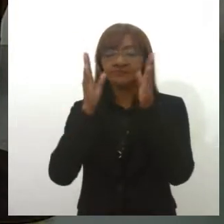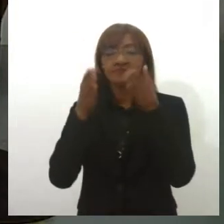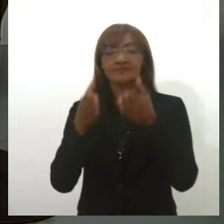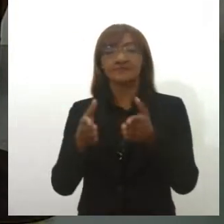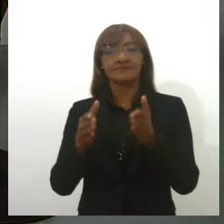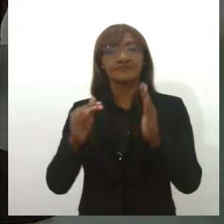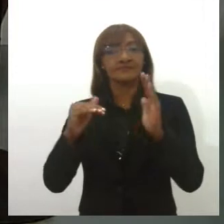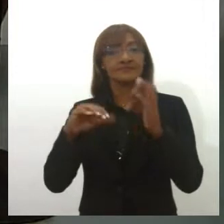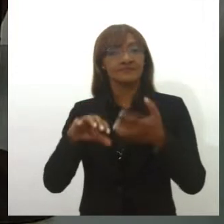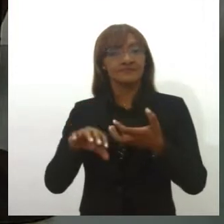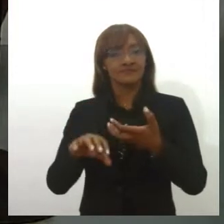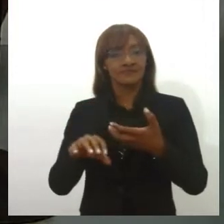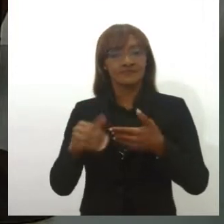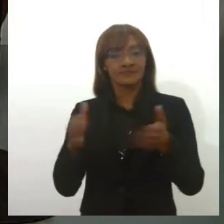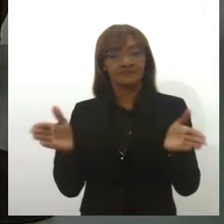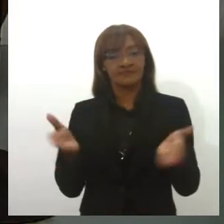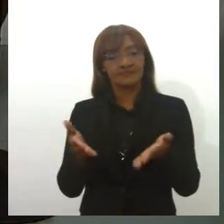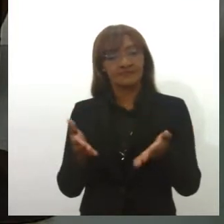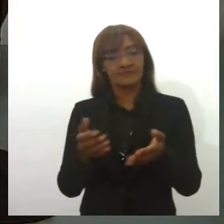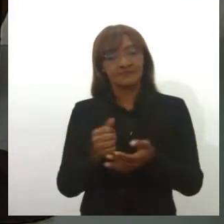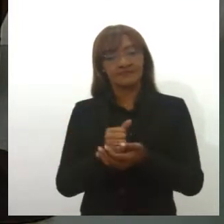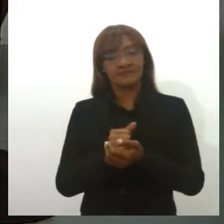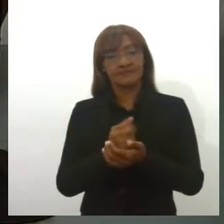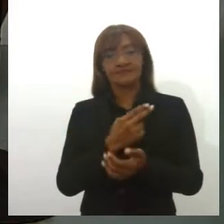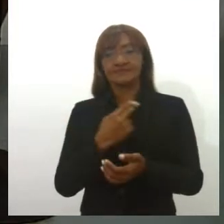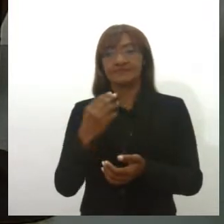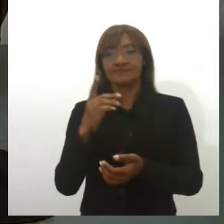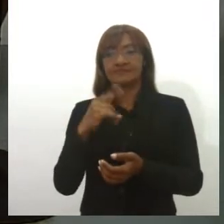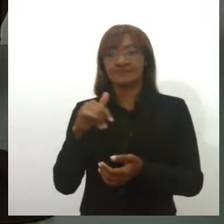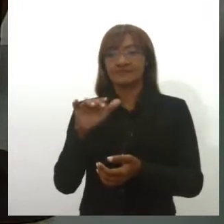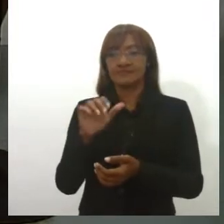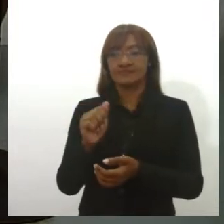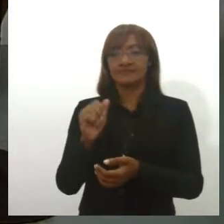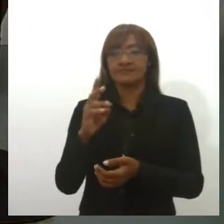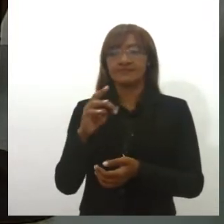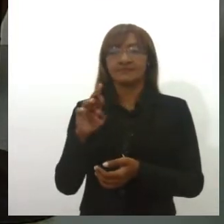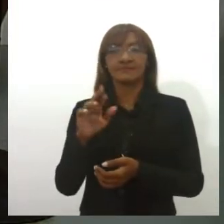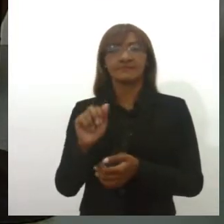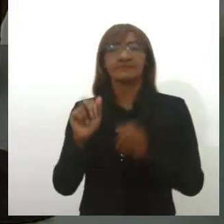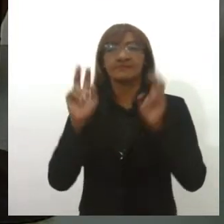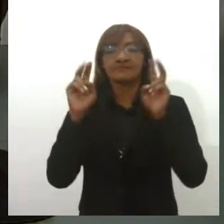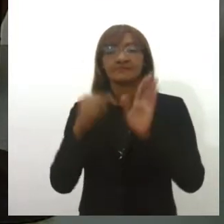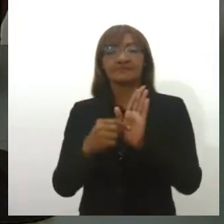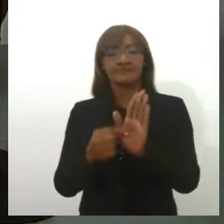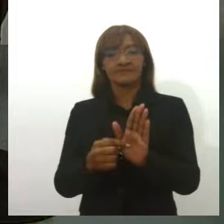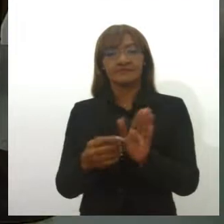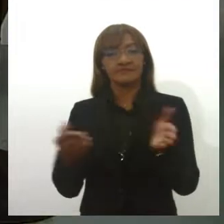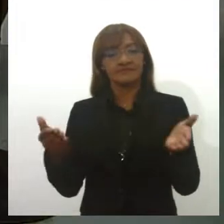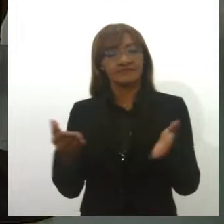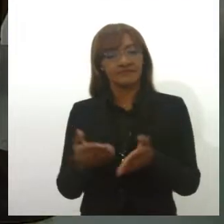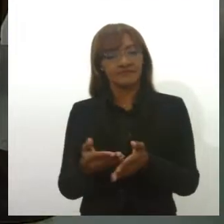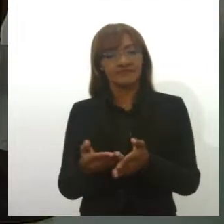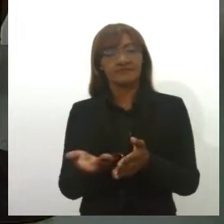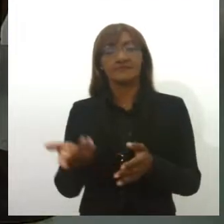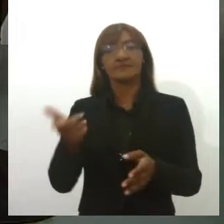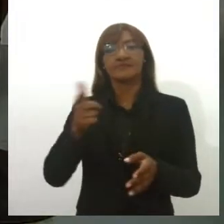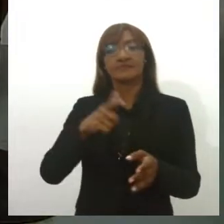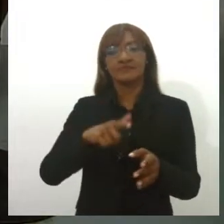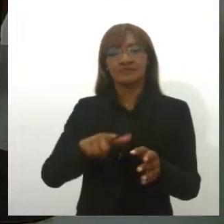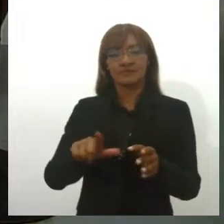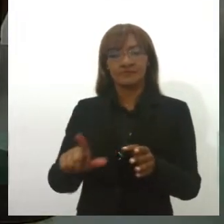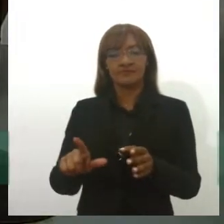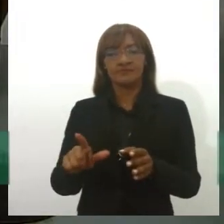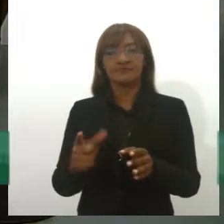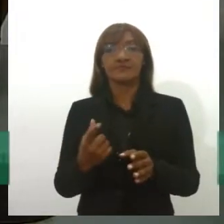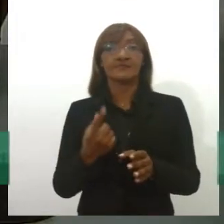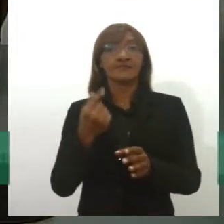Congresso em Pauta, que começa agora. Eu sou Clécia Carla e apresento o nosso tema do programa de hoje: regulamentação e